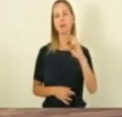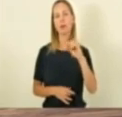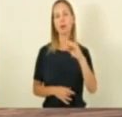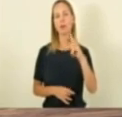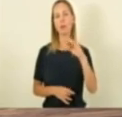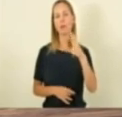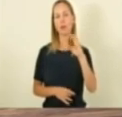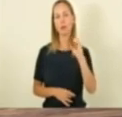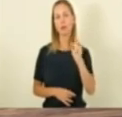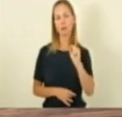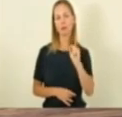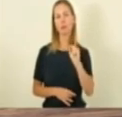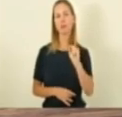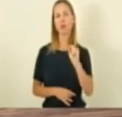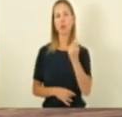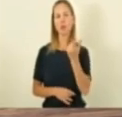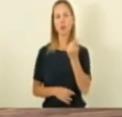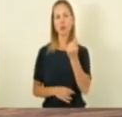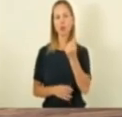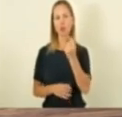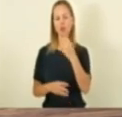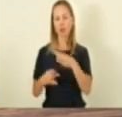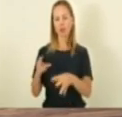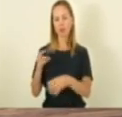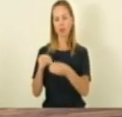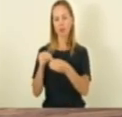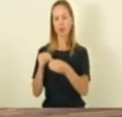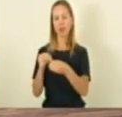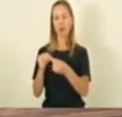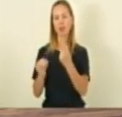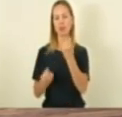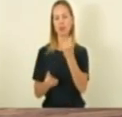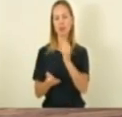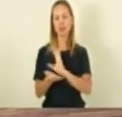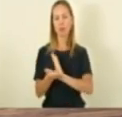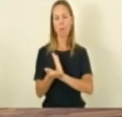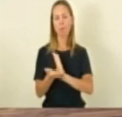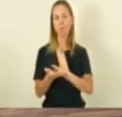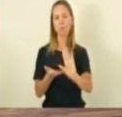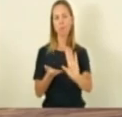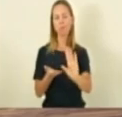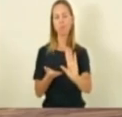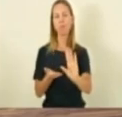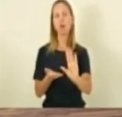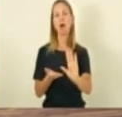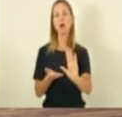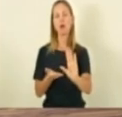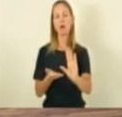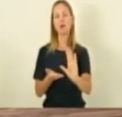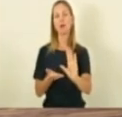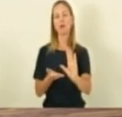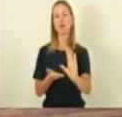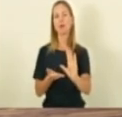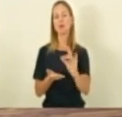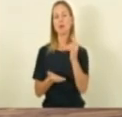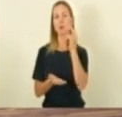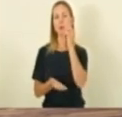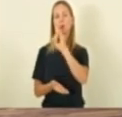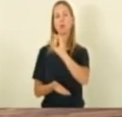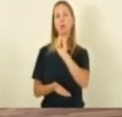das emendas, das quais o deputado tem direito para alocar e